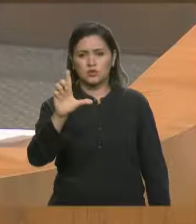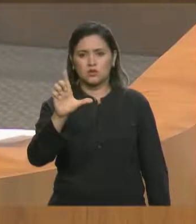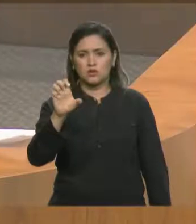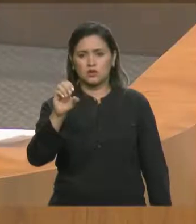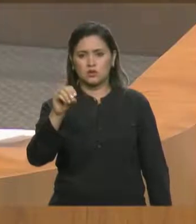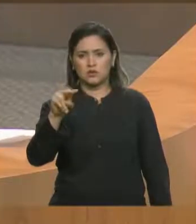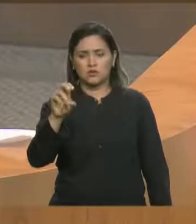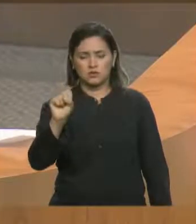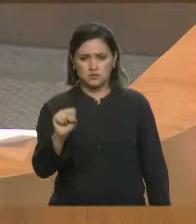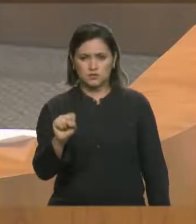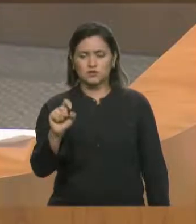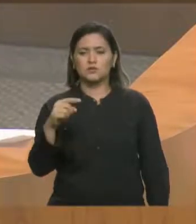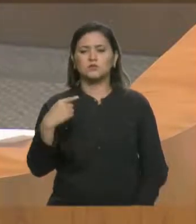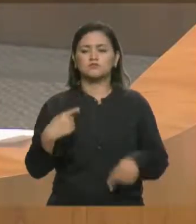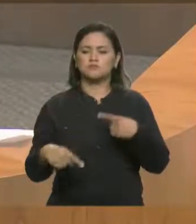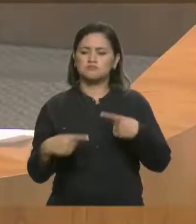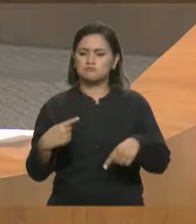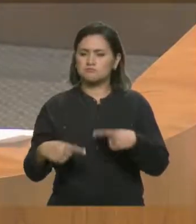se criar